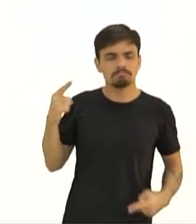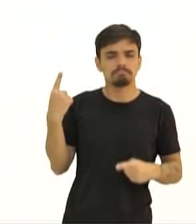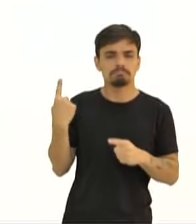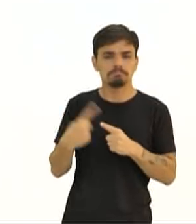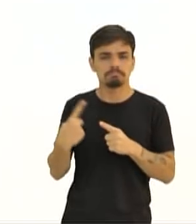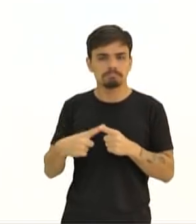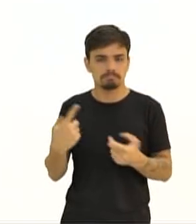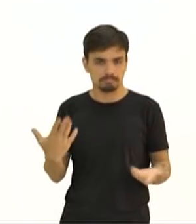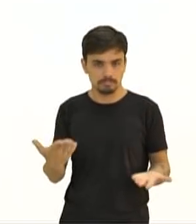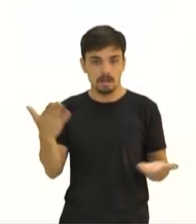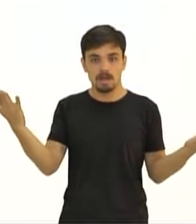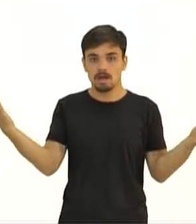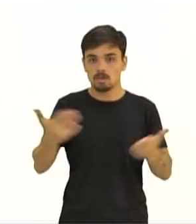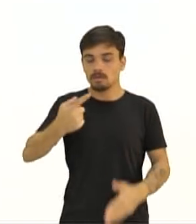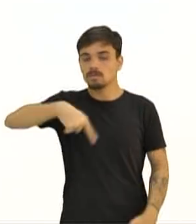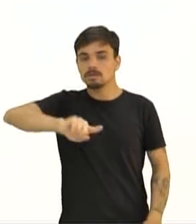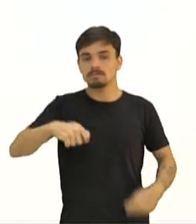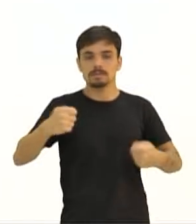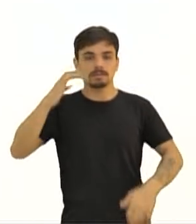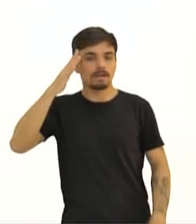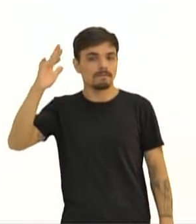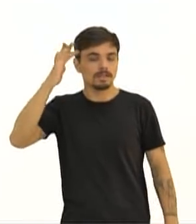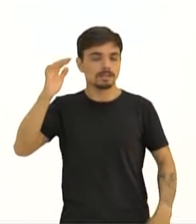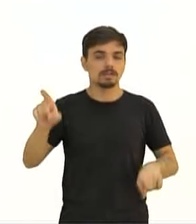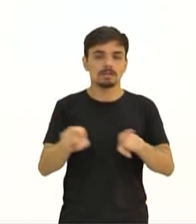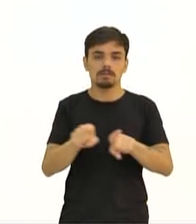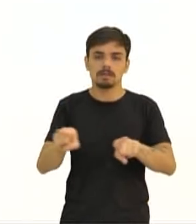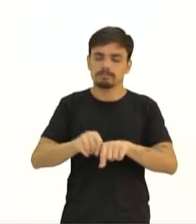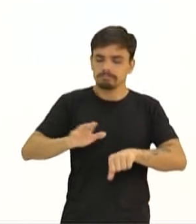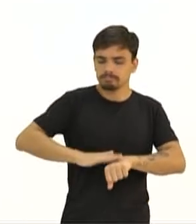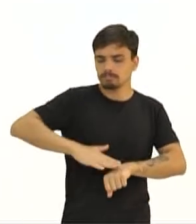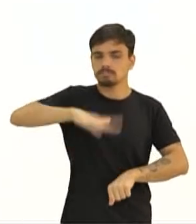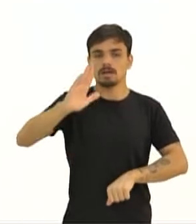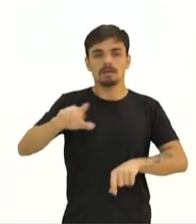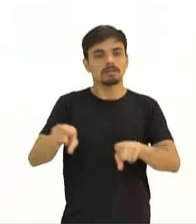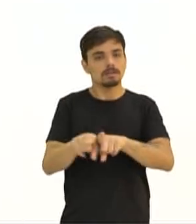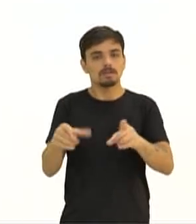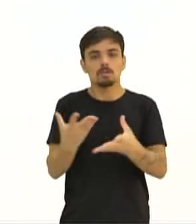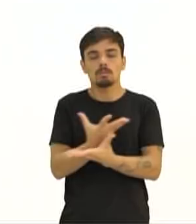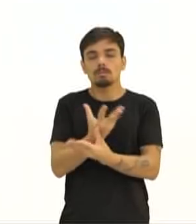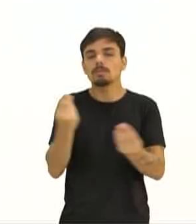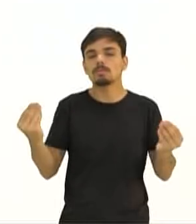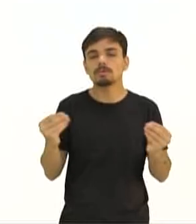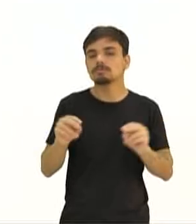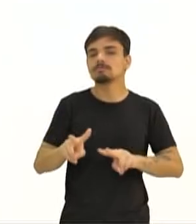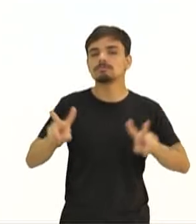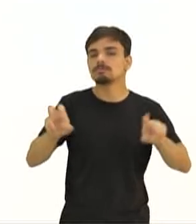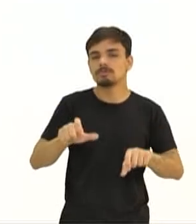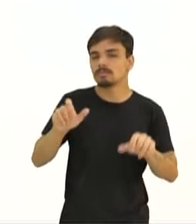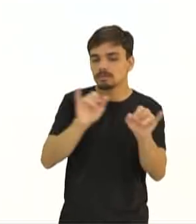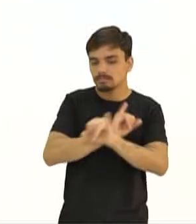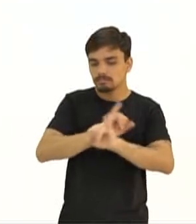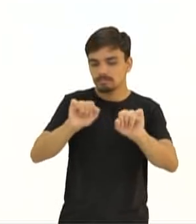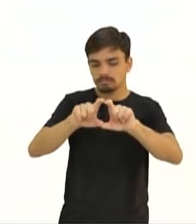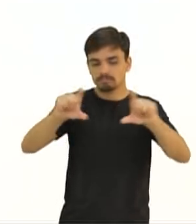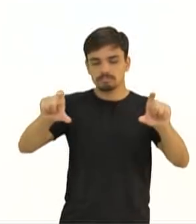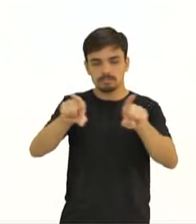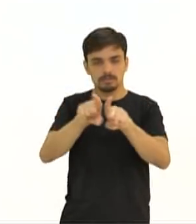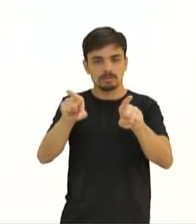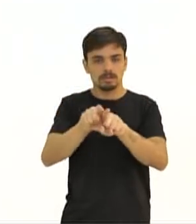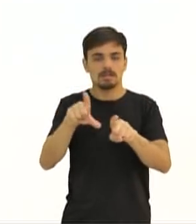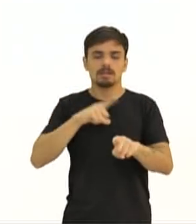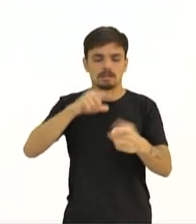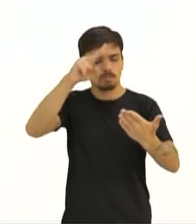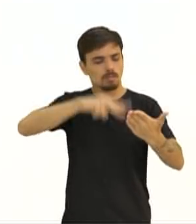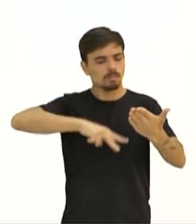quê? Agora vocês vão ter que refletir bastante sobre esse anúncio publicitário. Deem